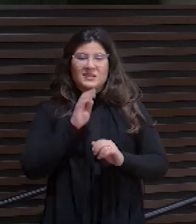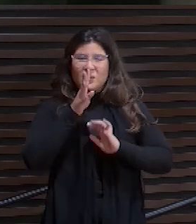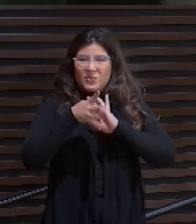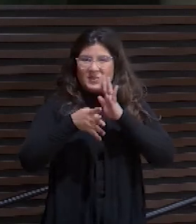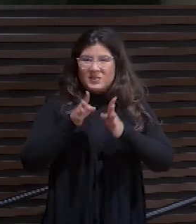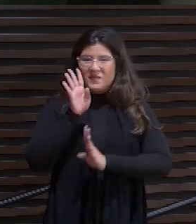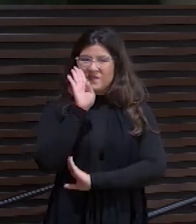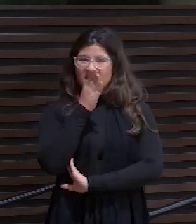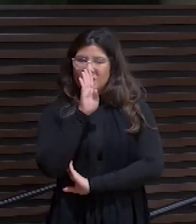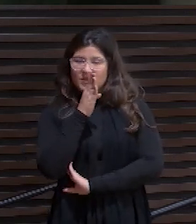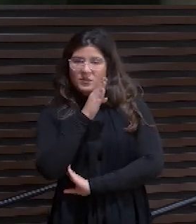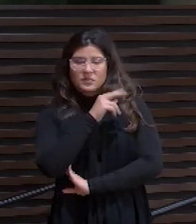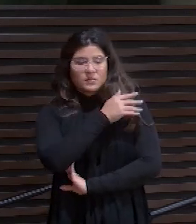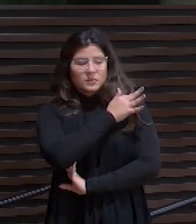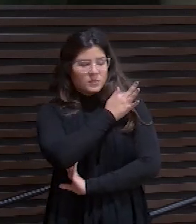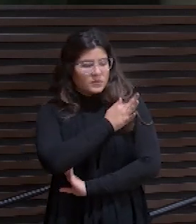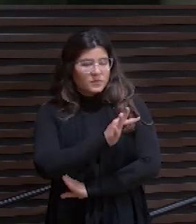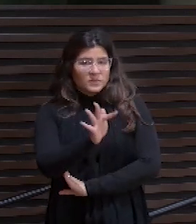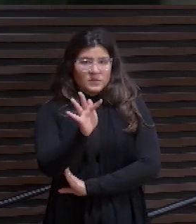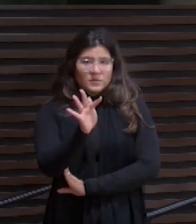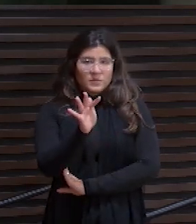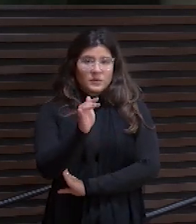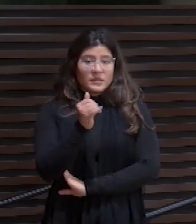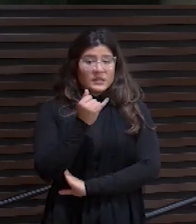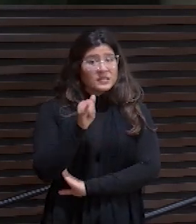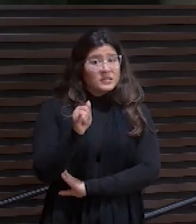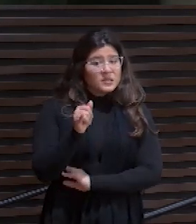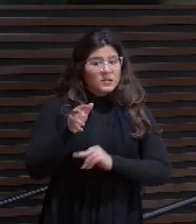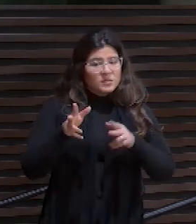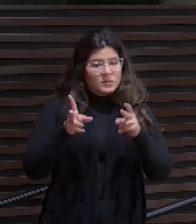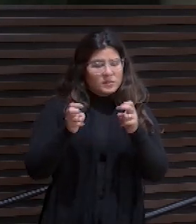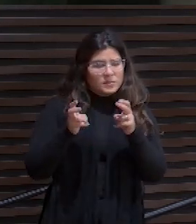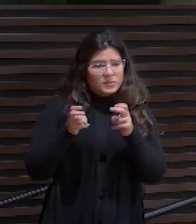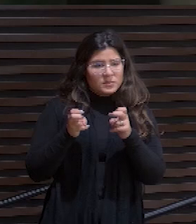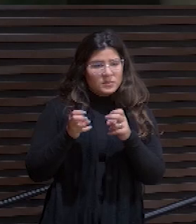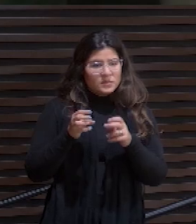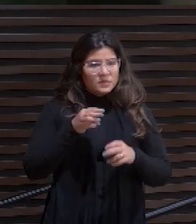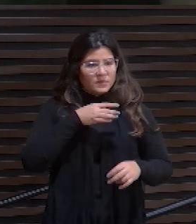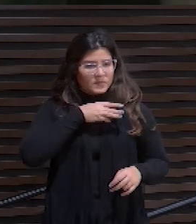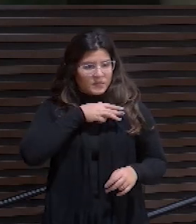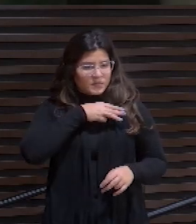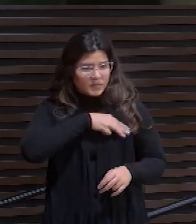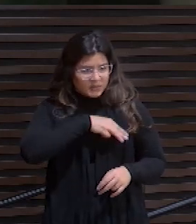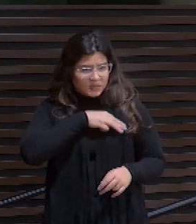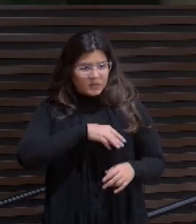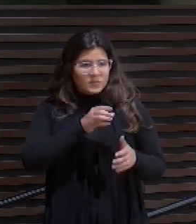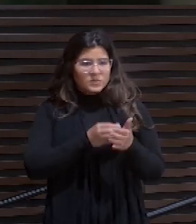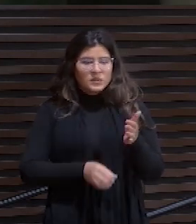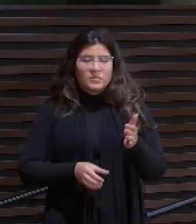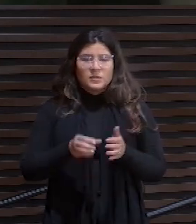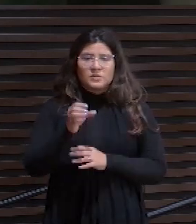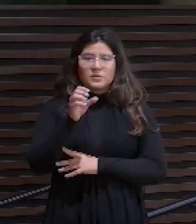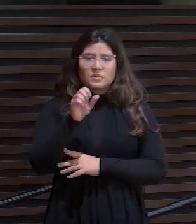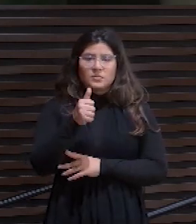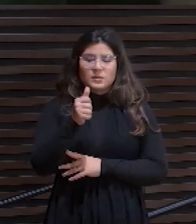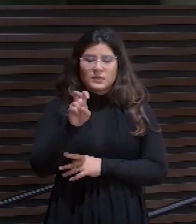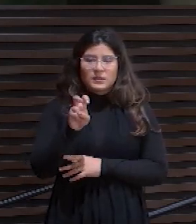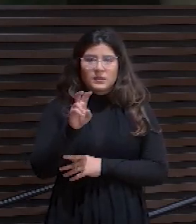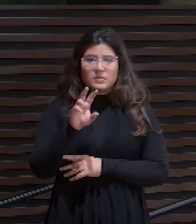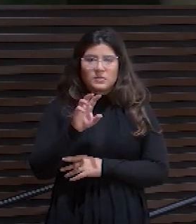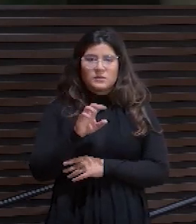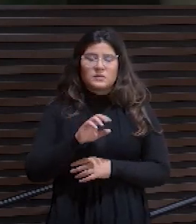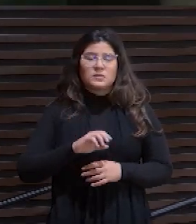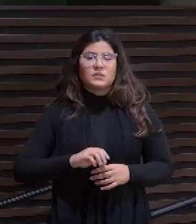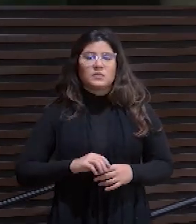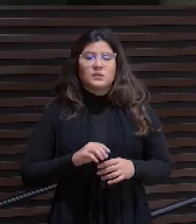dos fariseus? Se nós observarmos, por exemplo, em Mateus capítulo 15, não precisa abrir comigo, eu vou só citar, Jesus